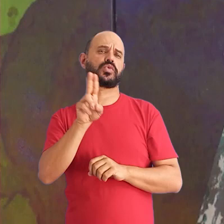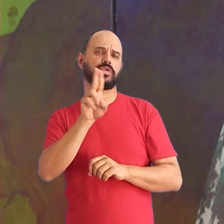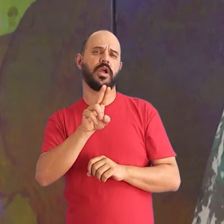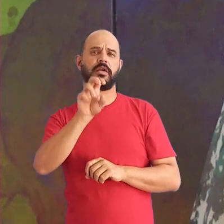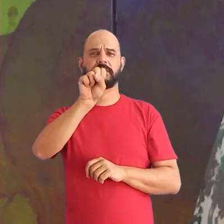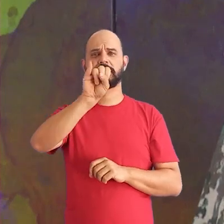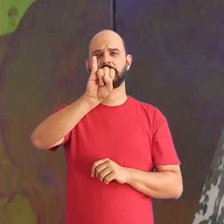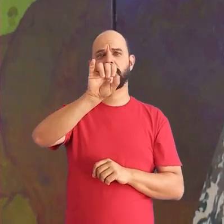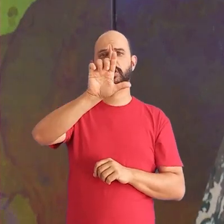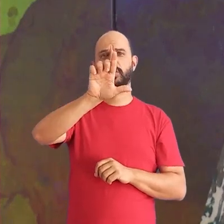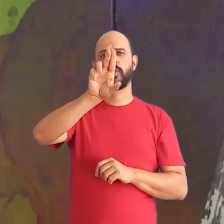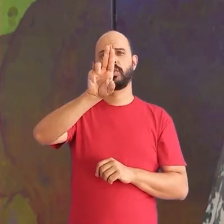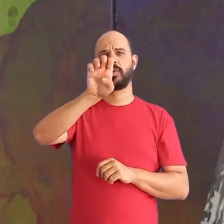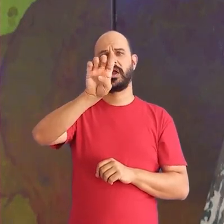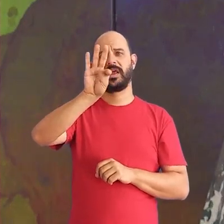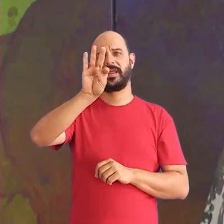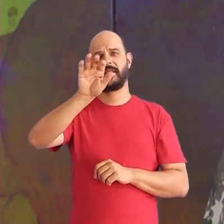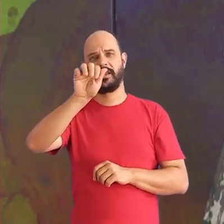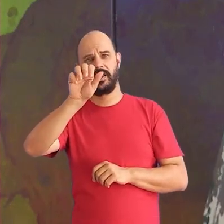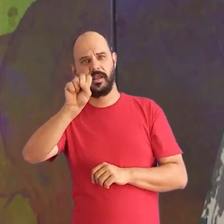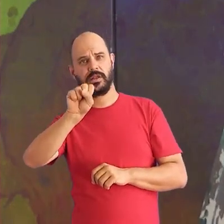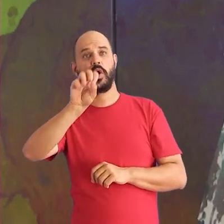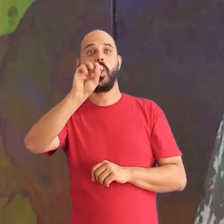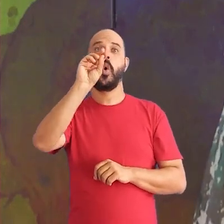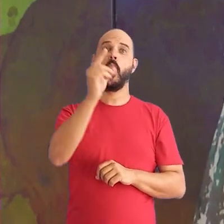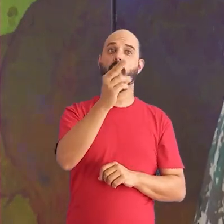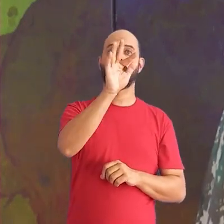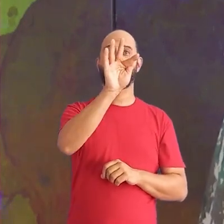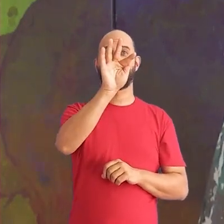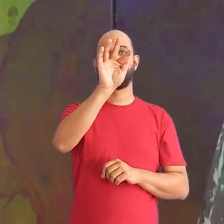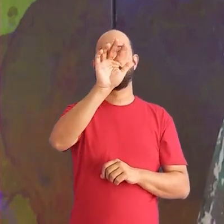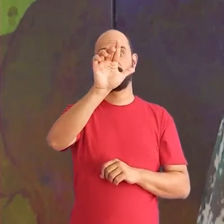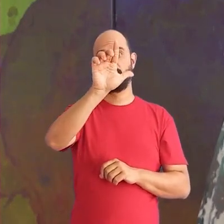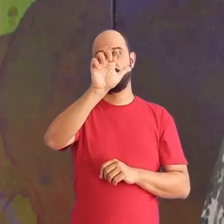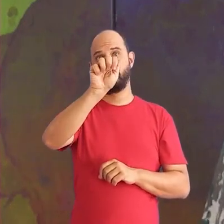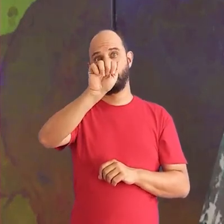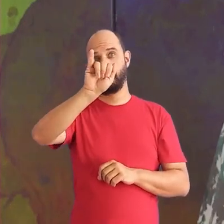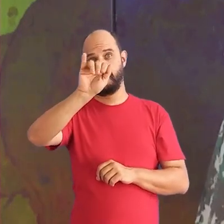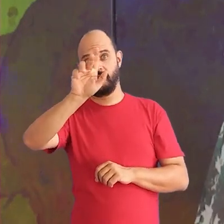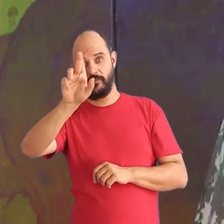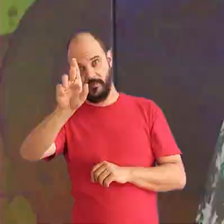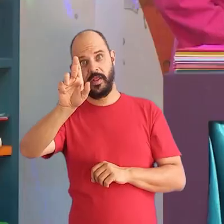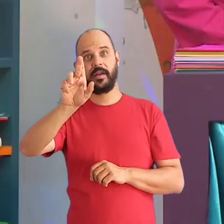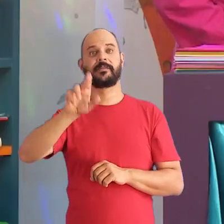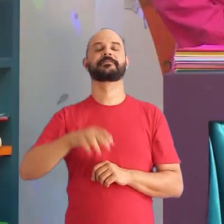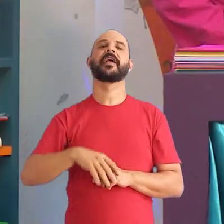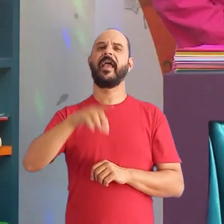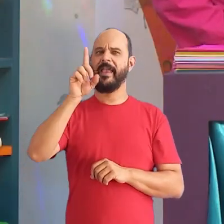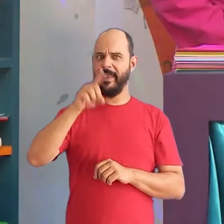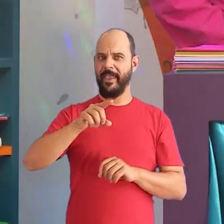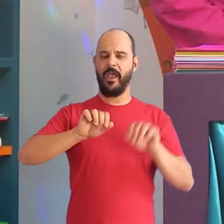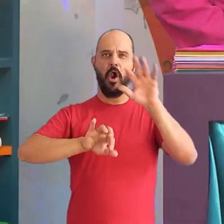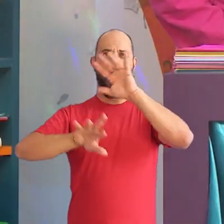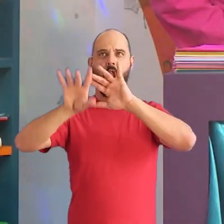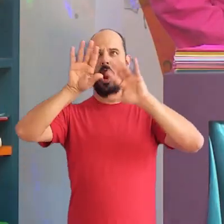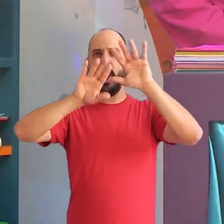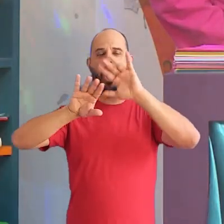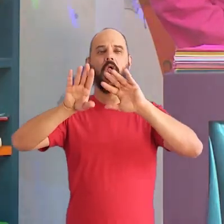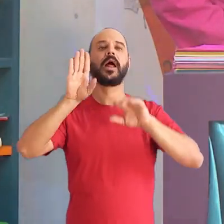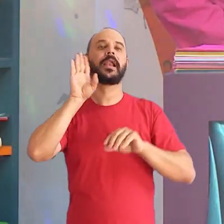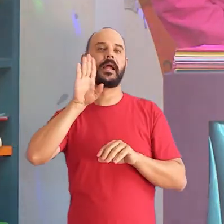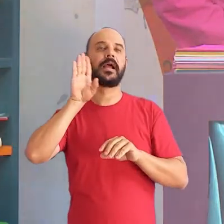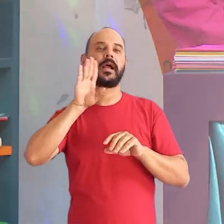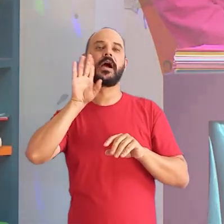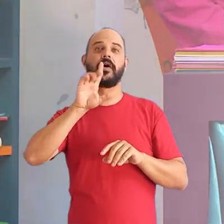Você pode usá-la para criar silhuetas ou adicionar o flare à sua foto. O flare é um efeito